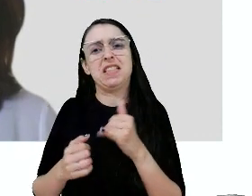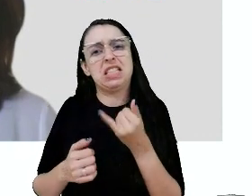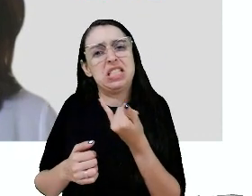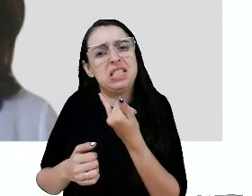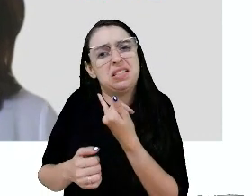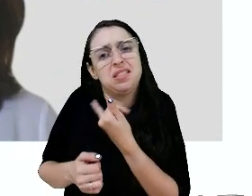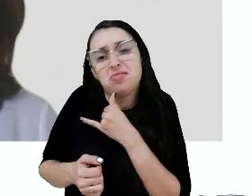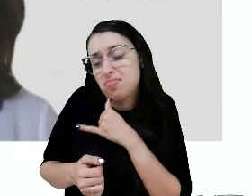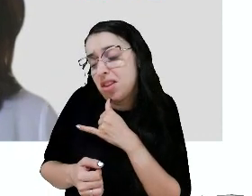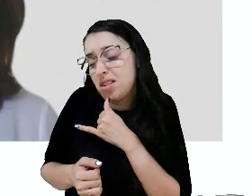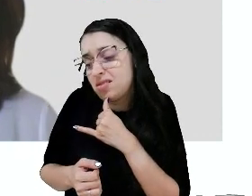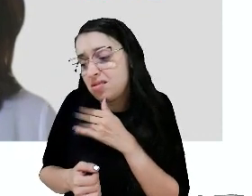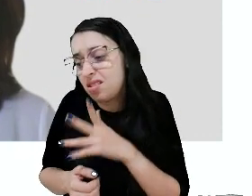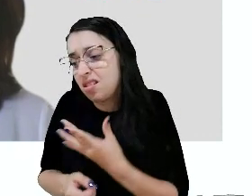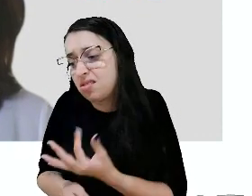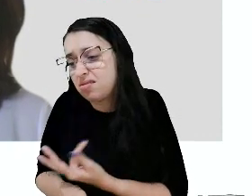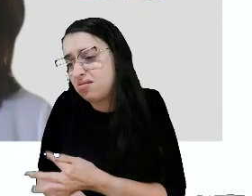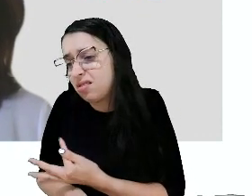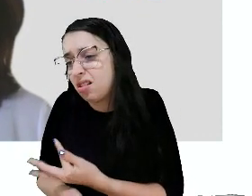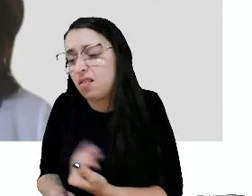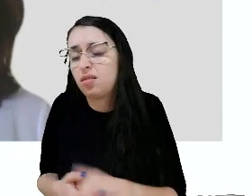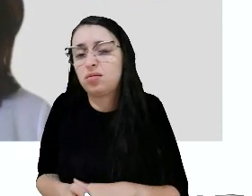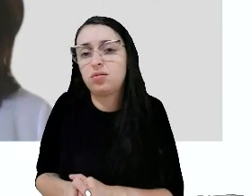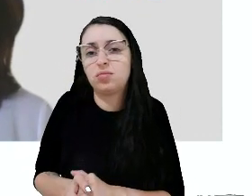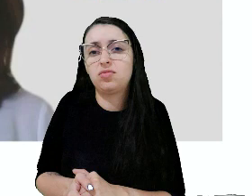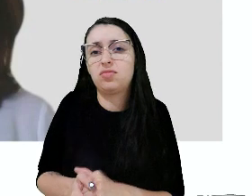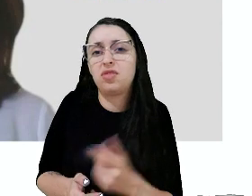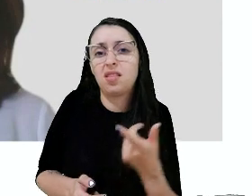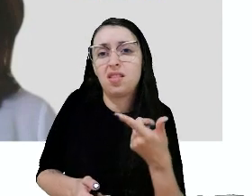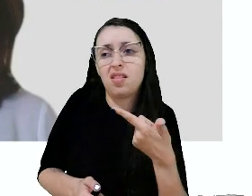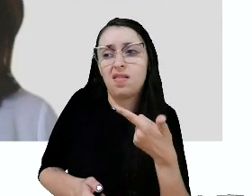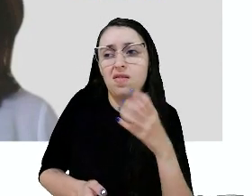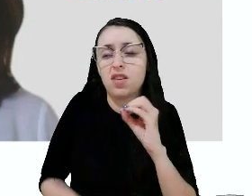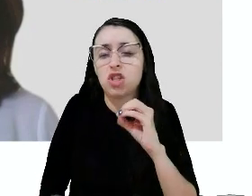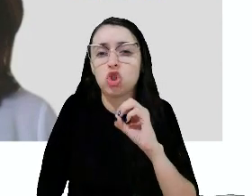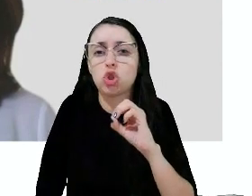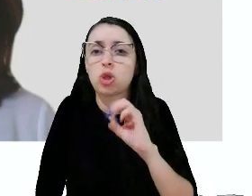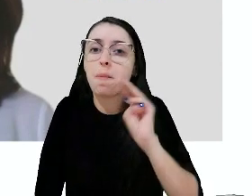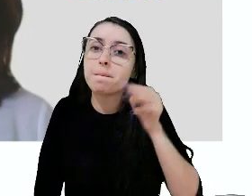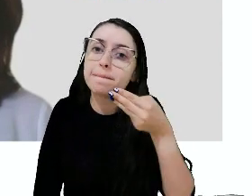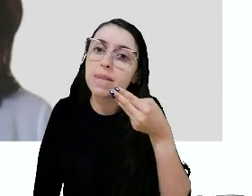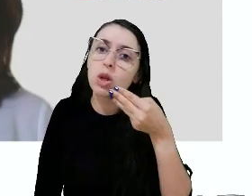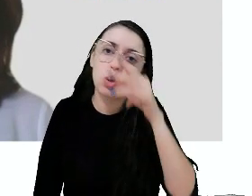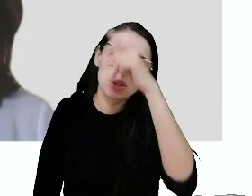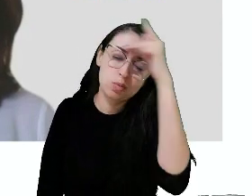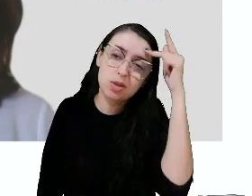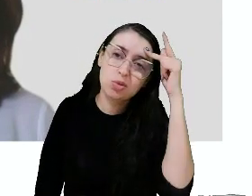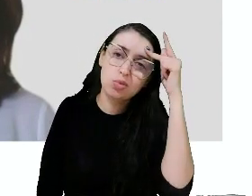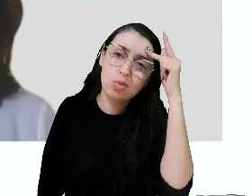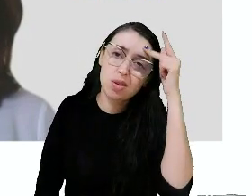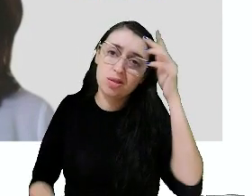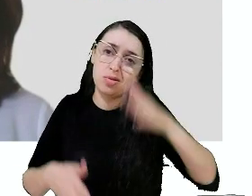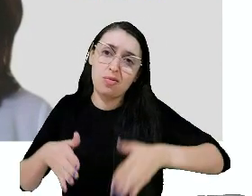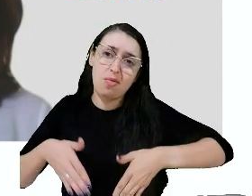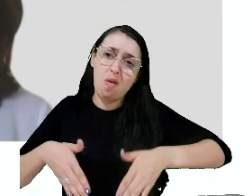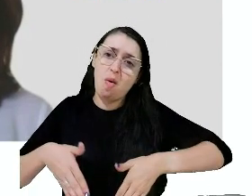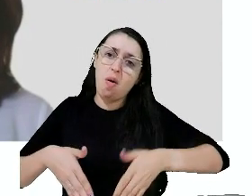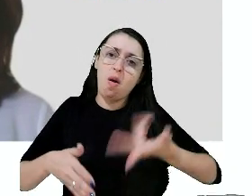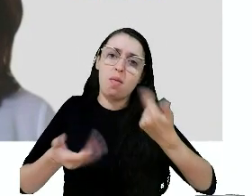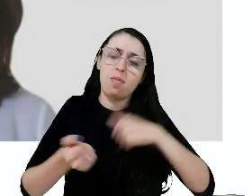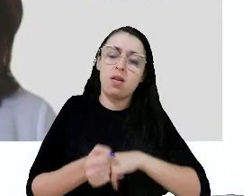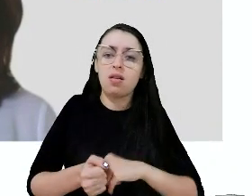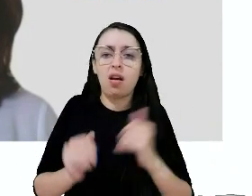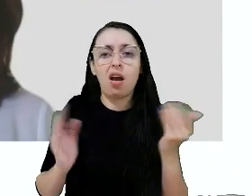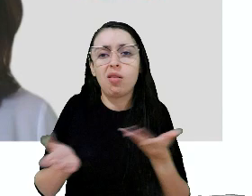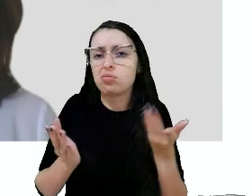sofrimento. Então, são 10, 20 milhões, mais de 20 milhões das pessoas que estão com fome, não é? E eu